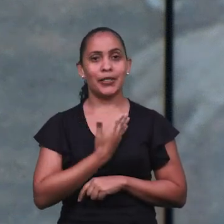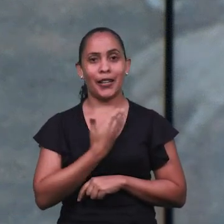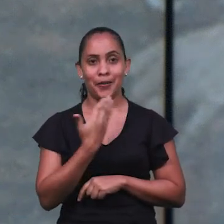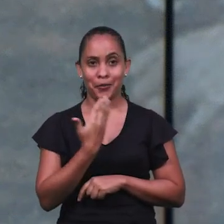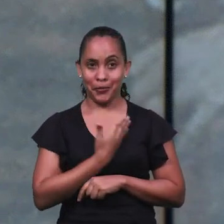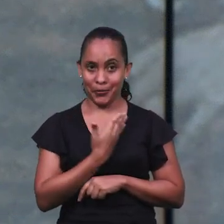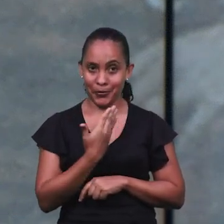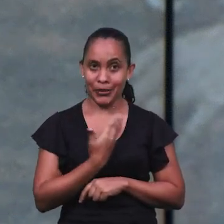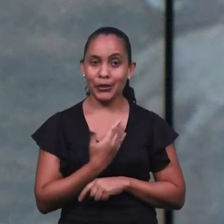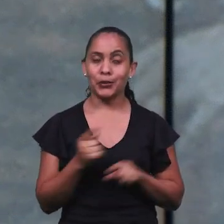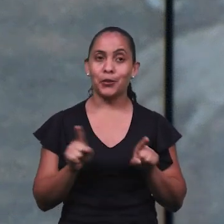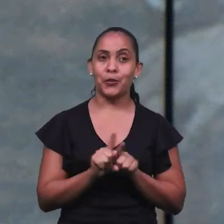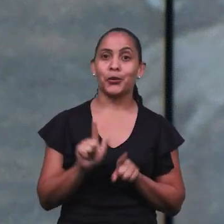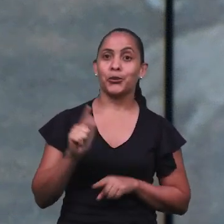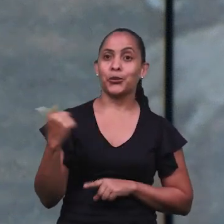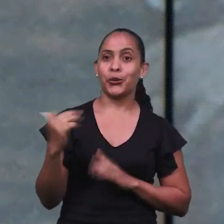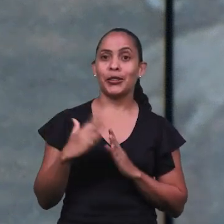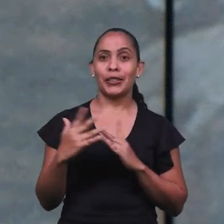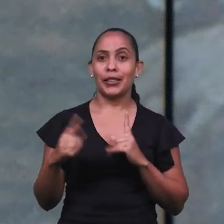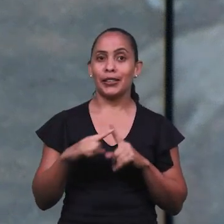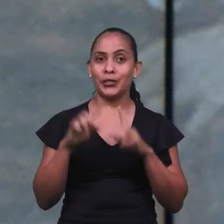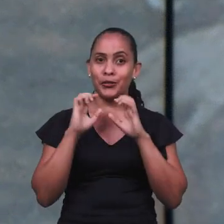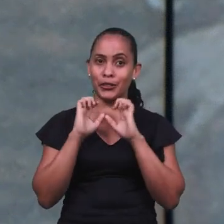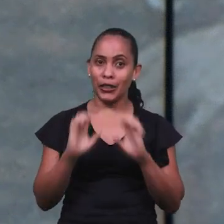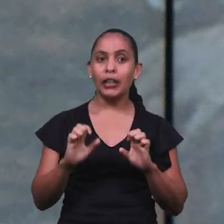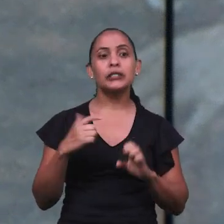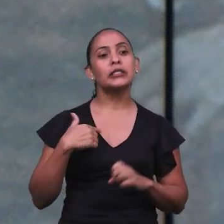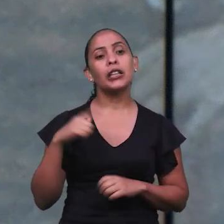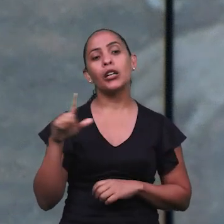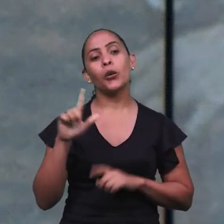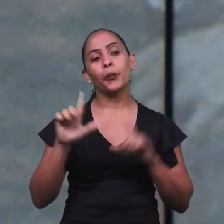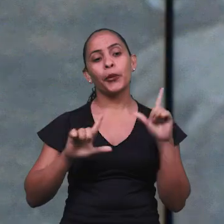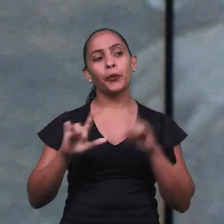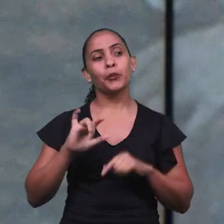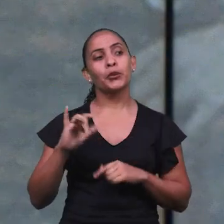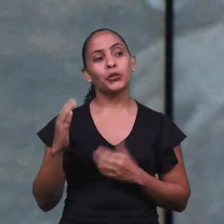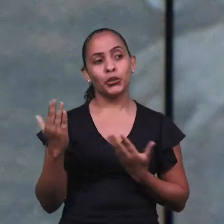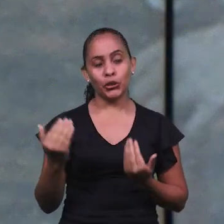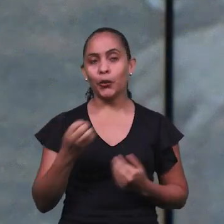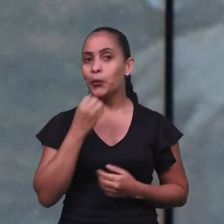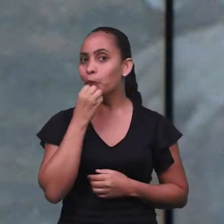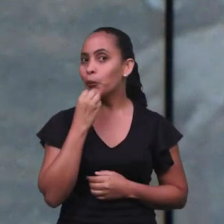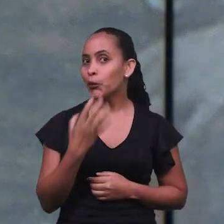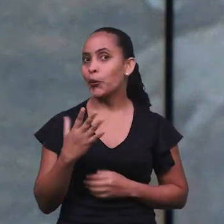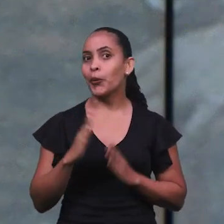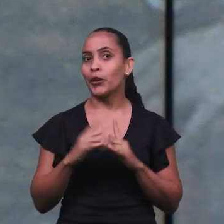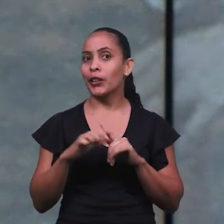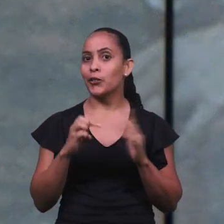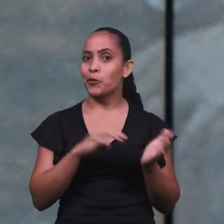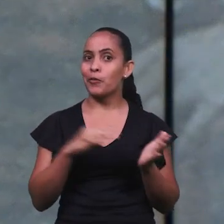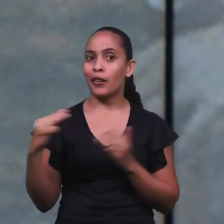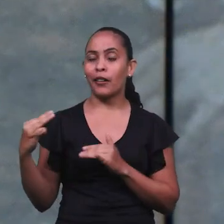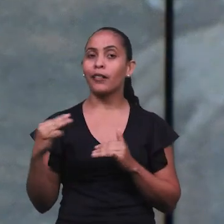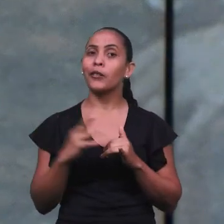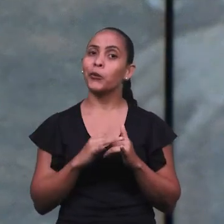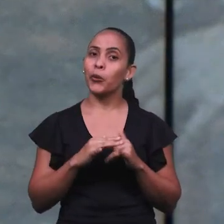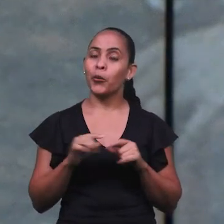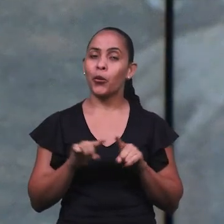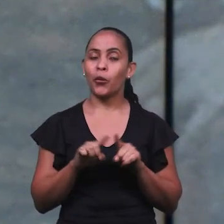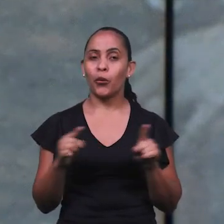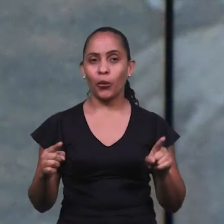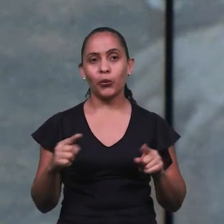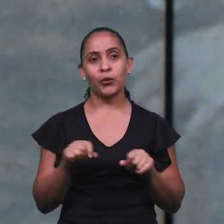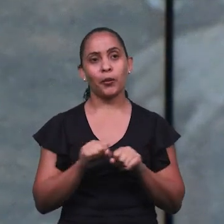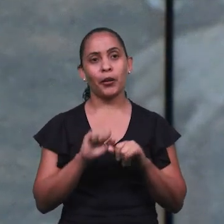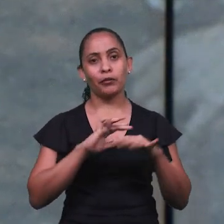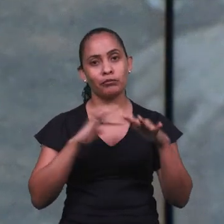amigos, colegas, pessoas até de outras igrejas evangélicas. Não perde, tem um programa de jovens muito bom que vai no canal da Igreja Cristã Maranata no YouTube ou